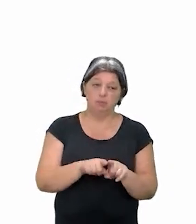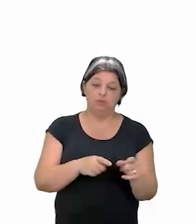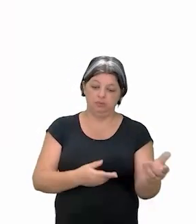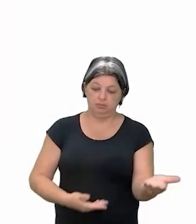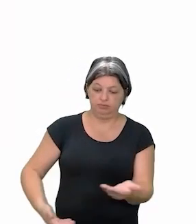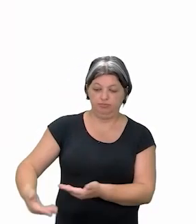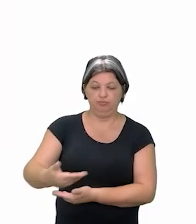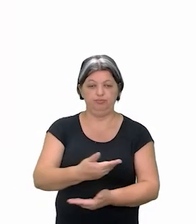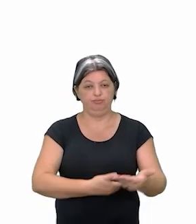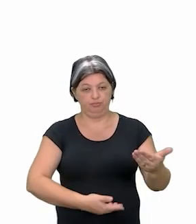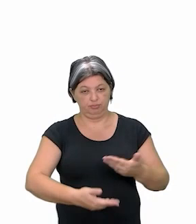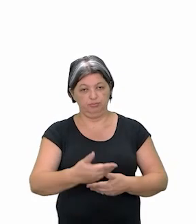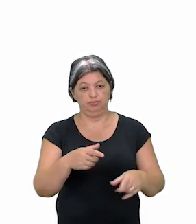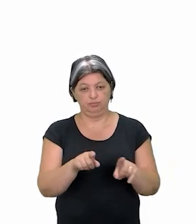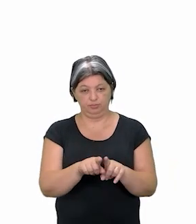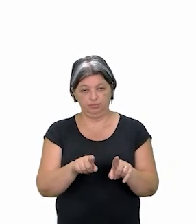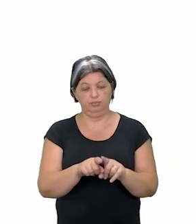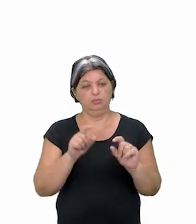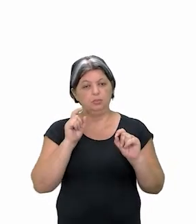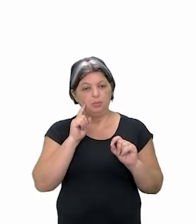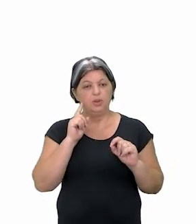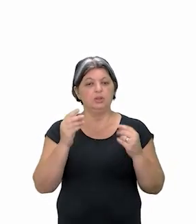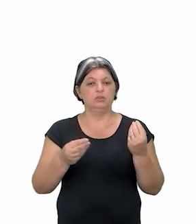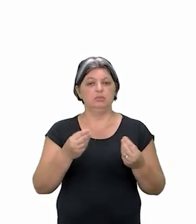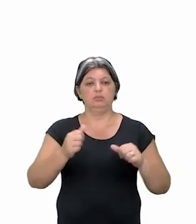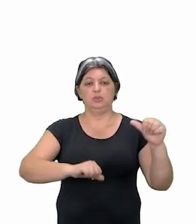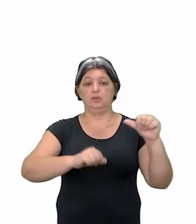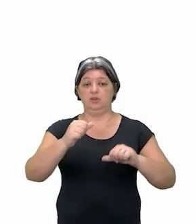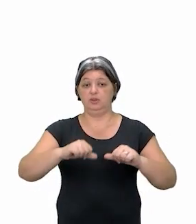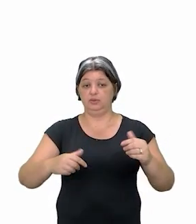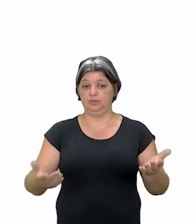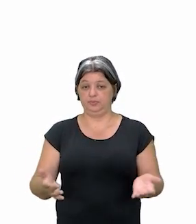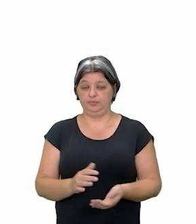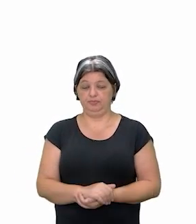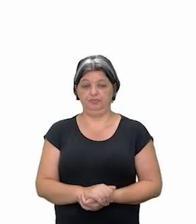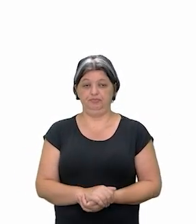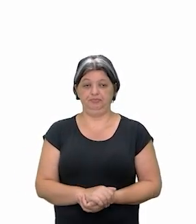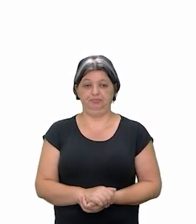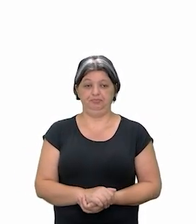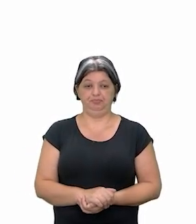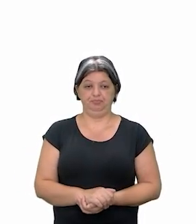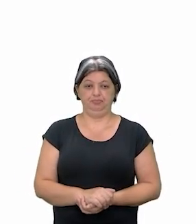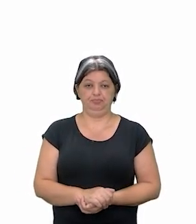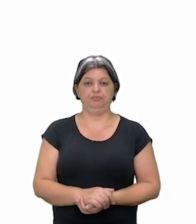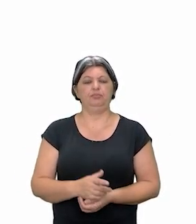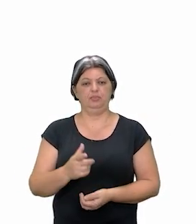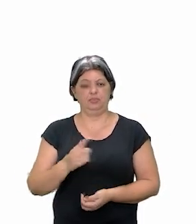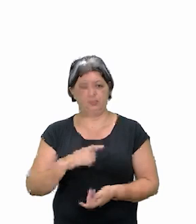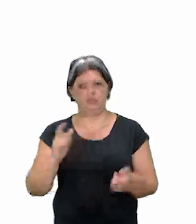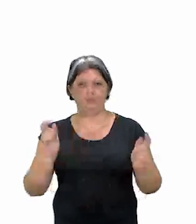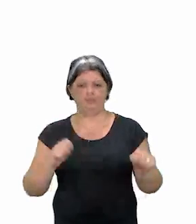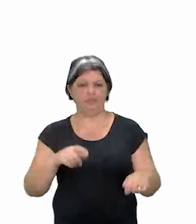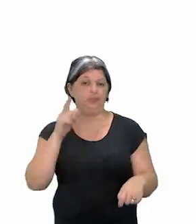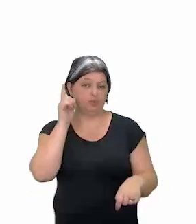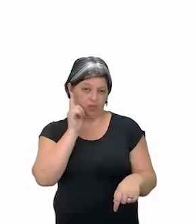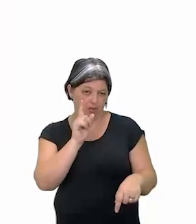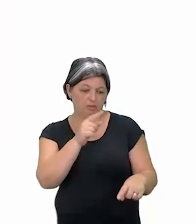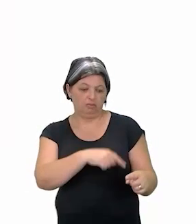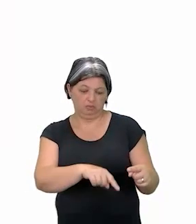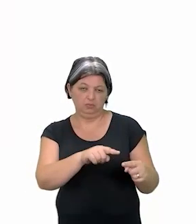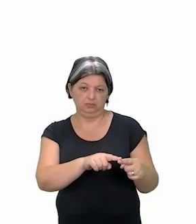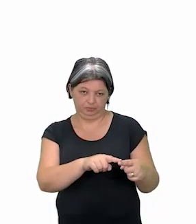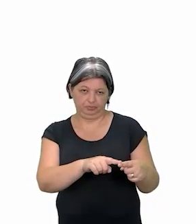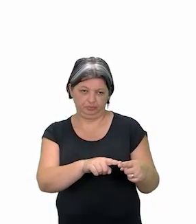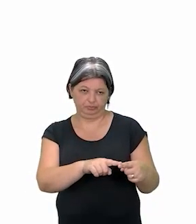que a gente pensa a respeito desses processos avaliativos? Eles estão sendo eficientes, estão alcançando os objetivos, a gente está